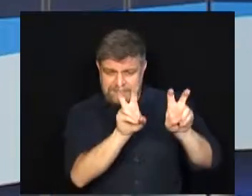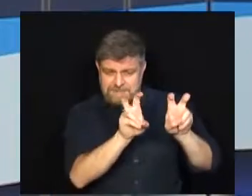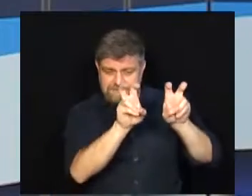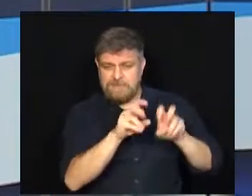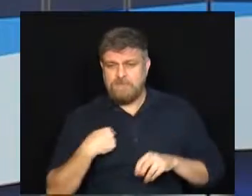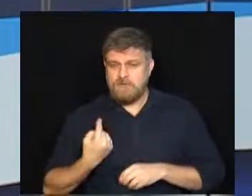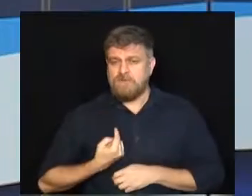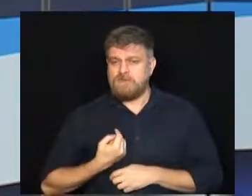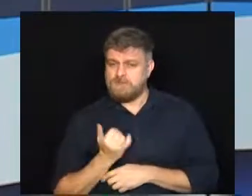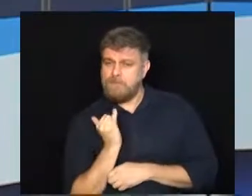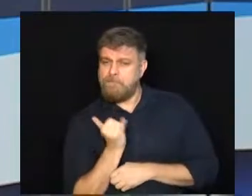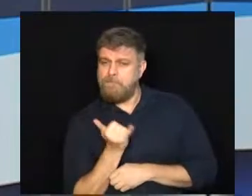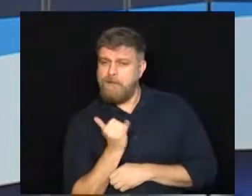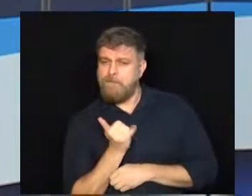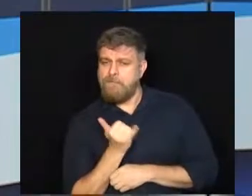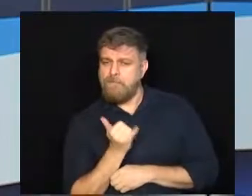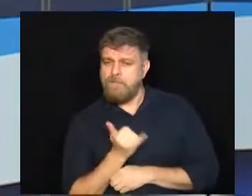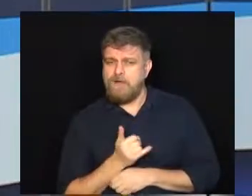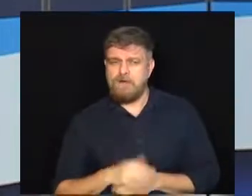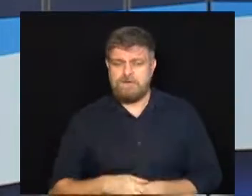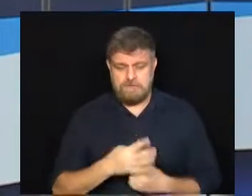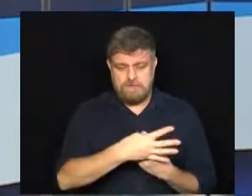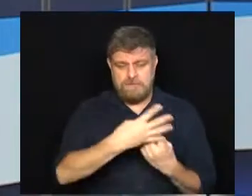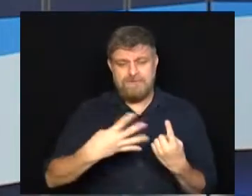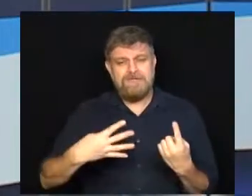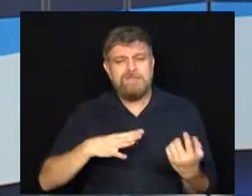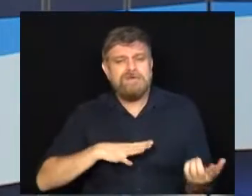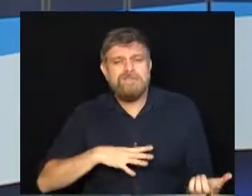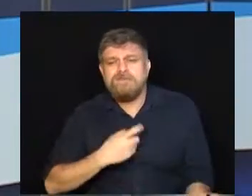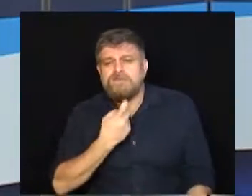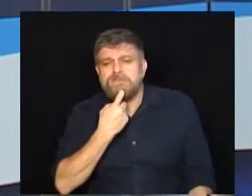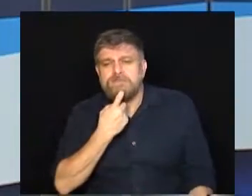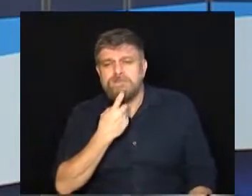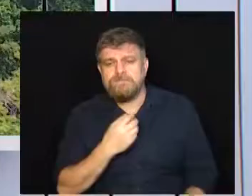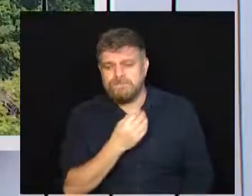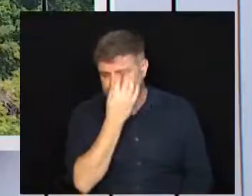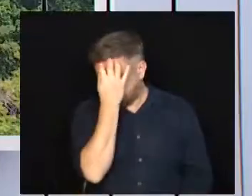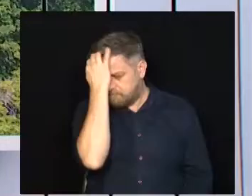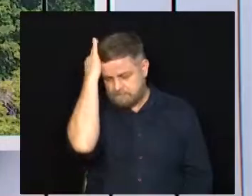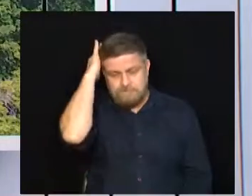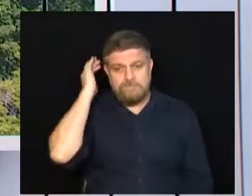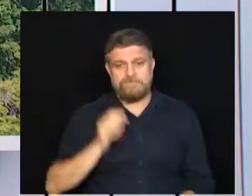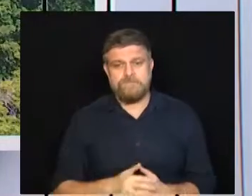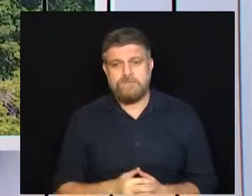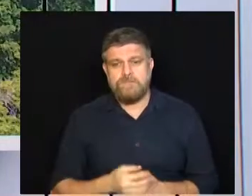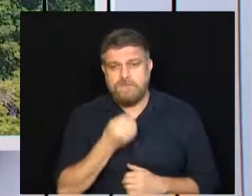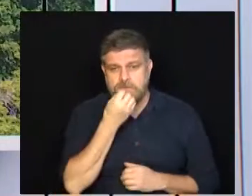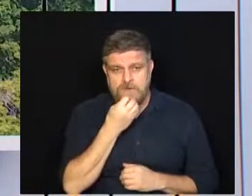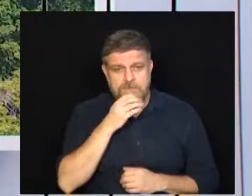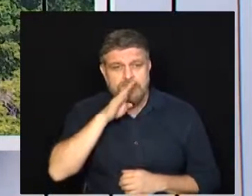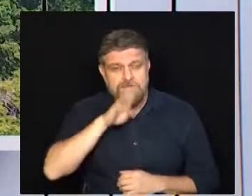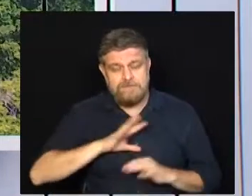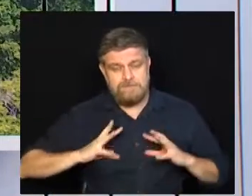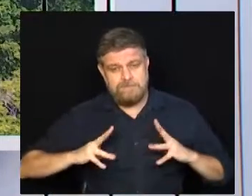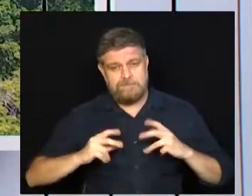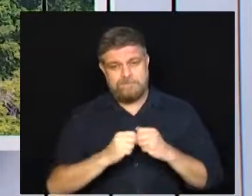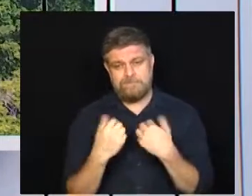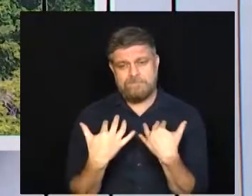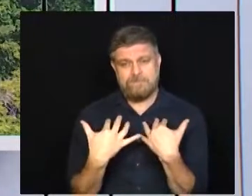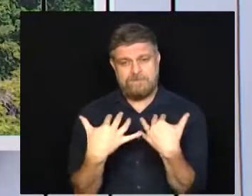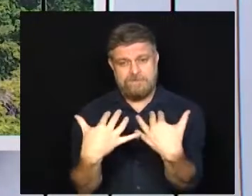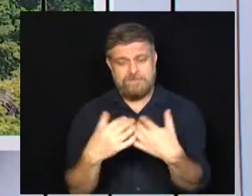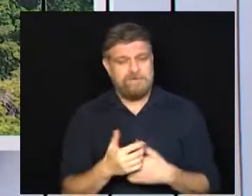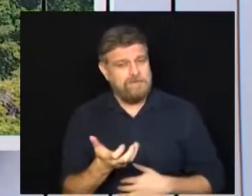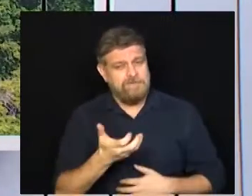gente fala neste tema aqui na cidade de Campinas? Boa tarde a todo mundo que está acompanhando a gente.